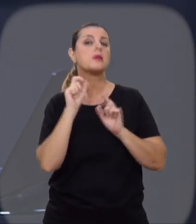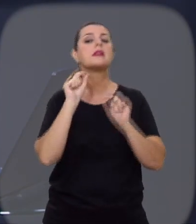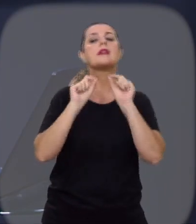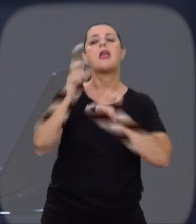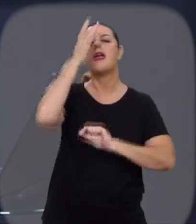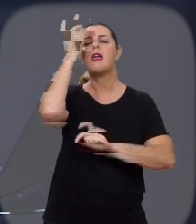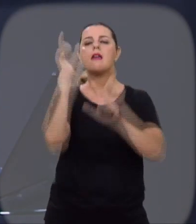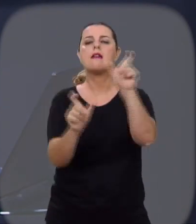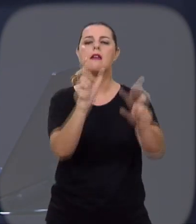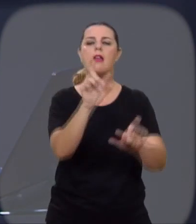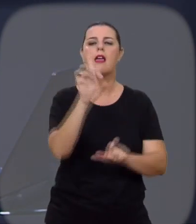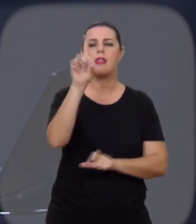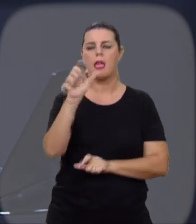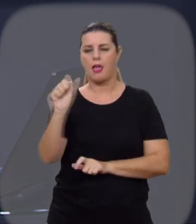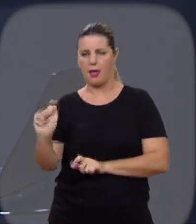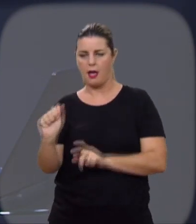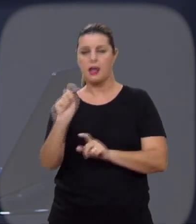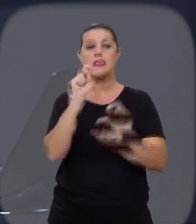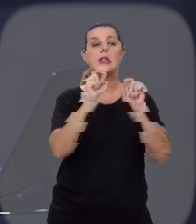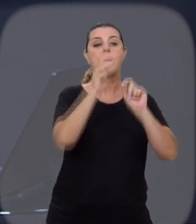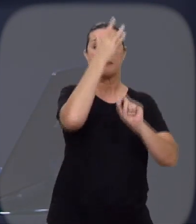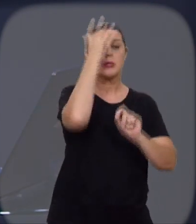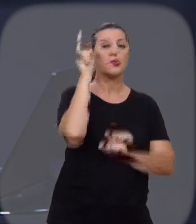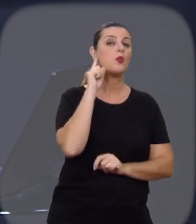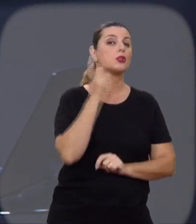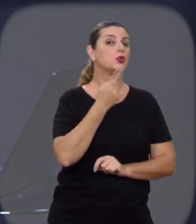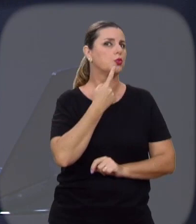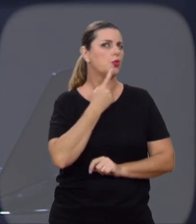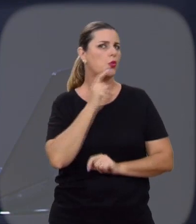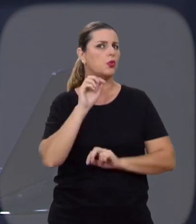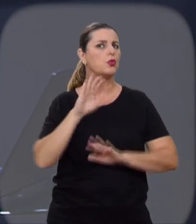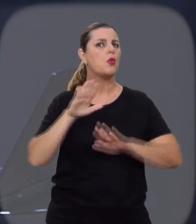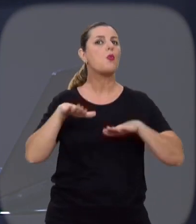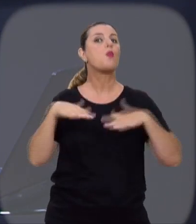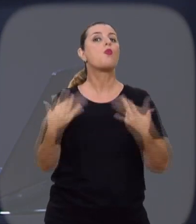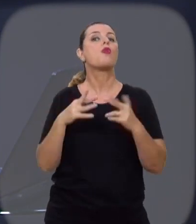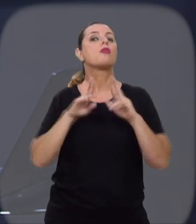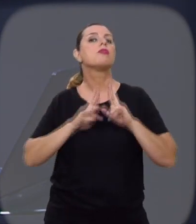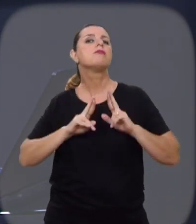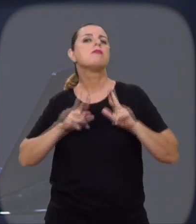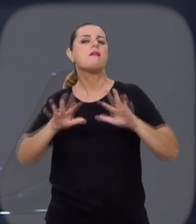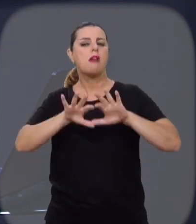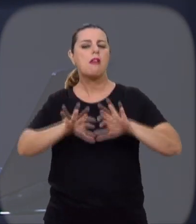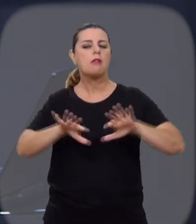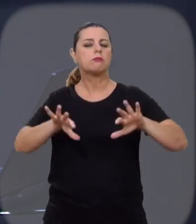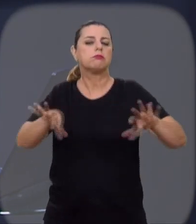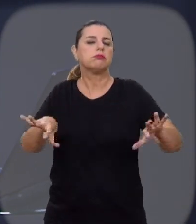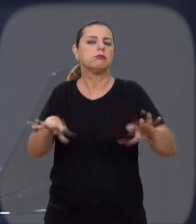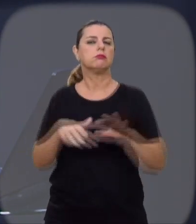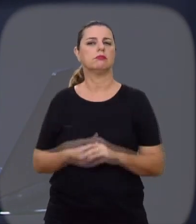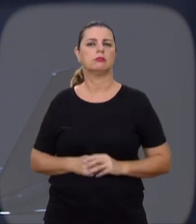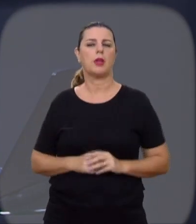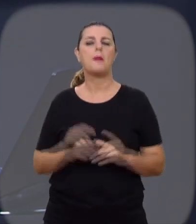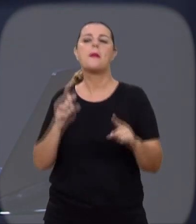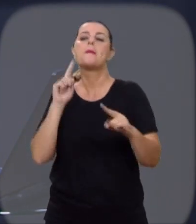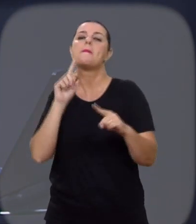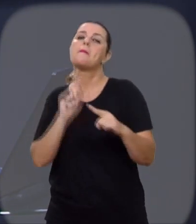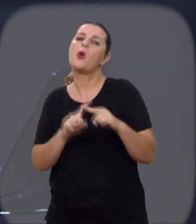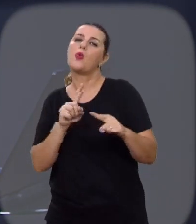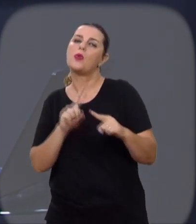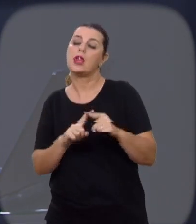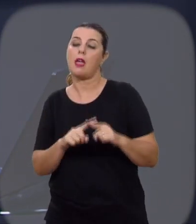quem são os deficientes auditivos e quem são os surdos. Qual a diferença que existe entre eles, né?